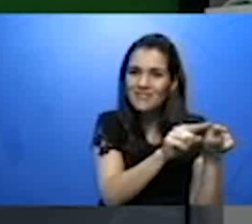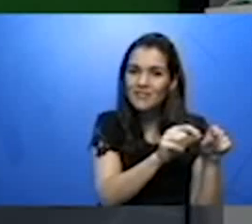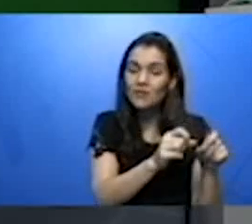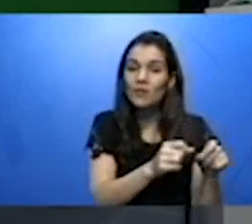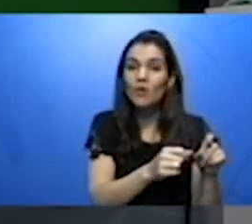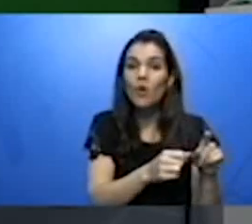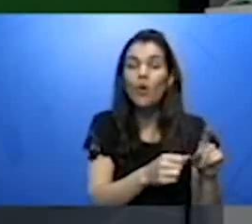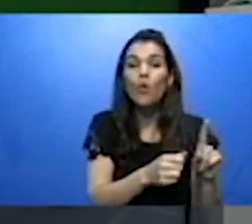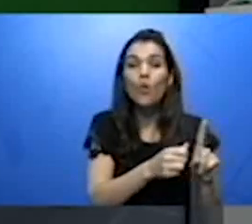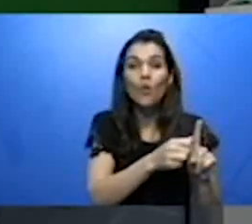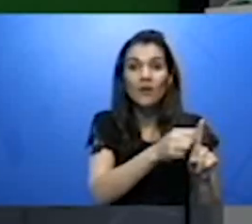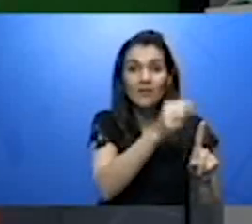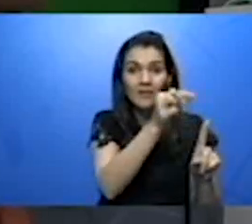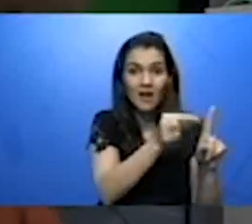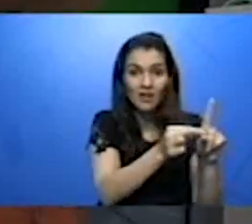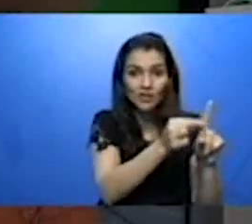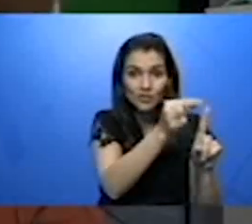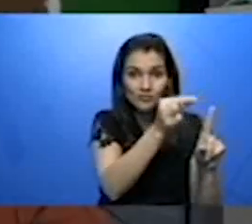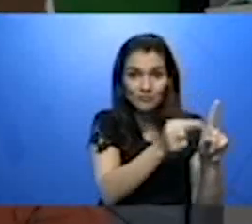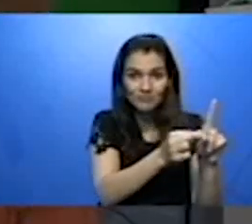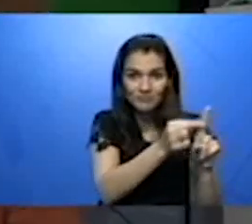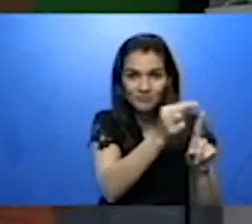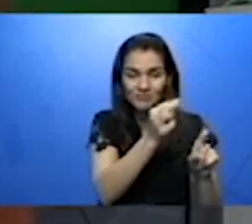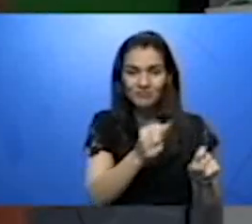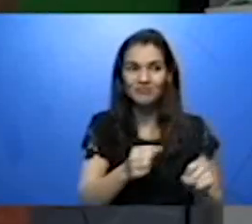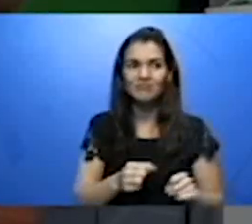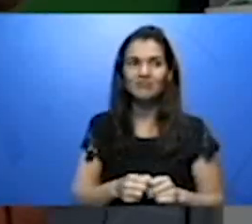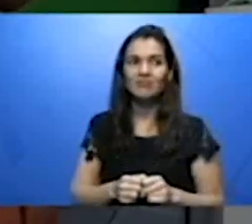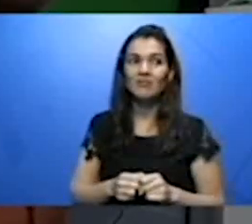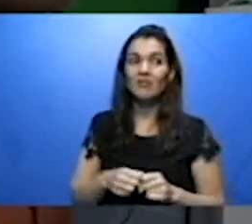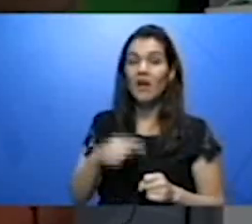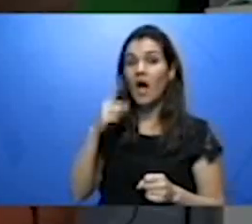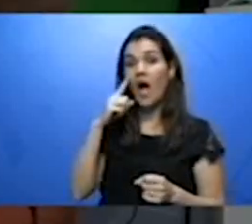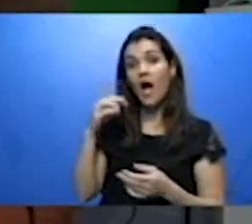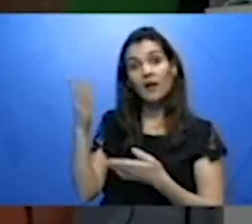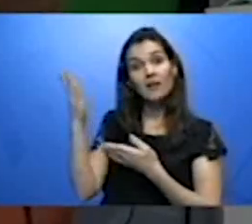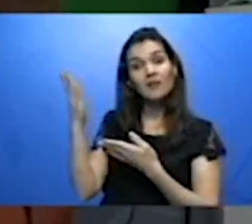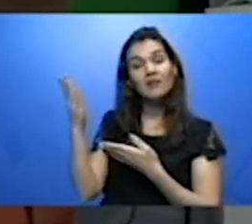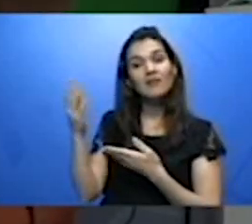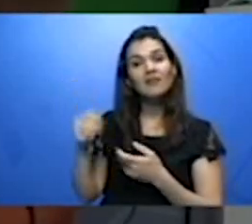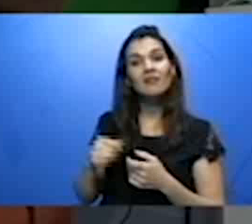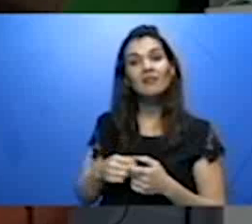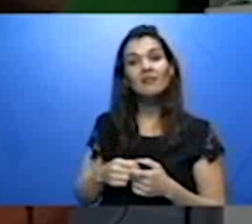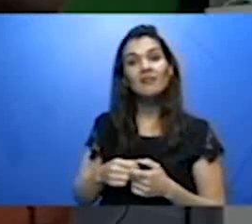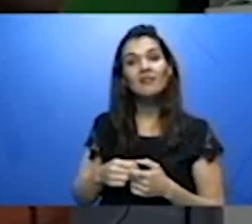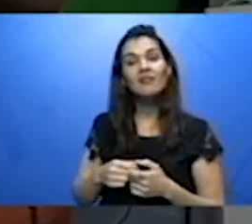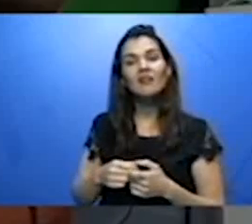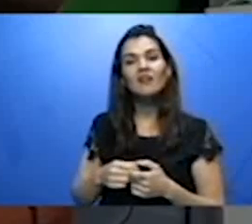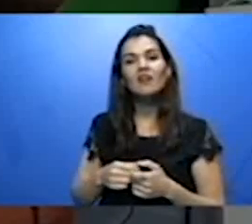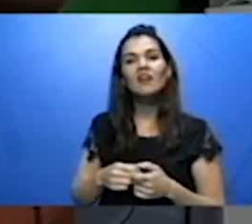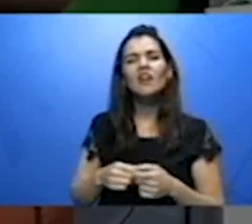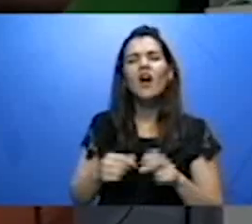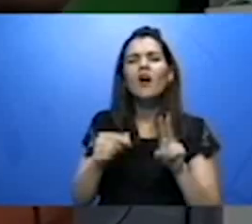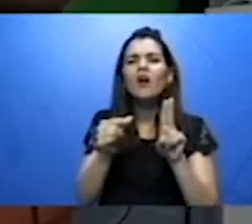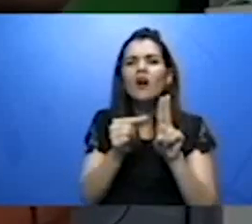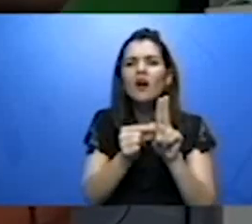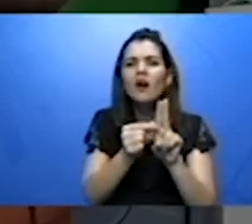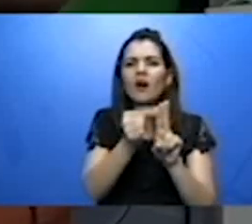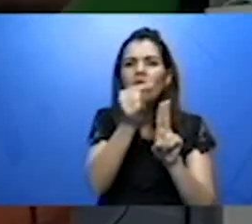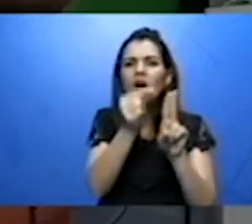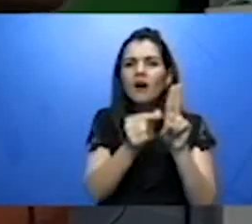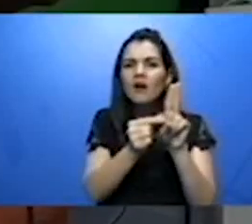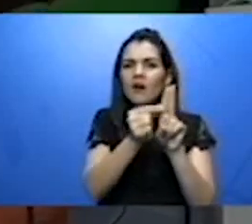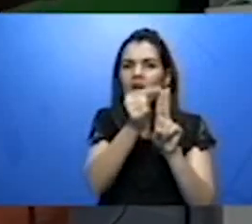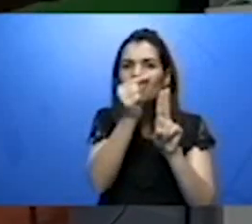um quilograma tudo bem aqui Ah já sei professora sei se é uma dezena Então esse